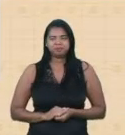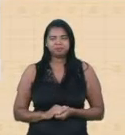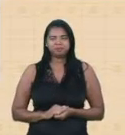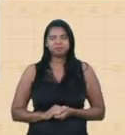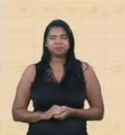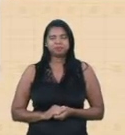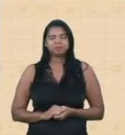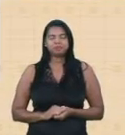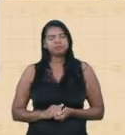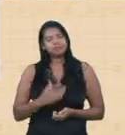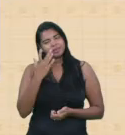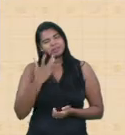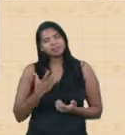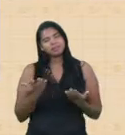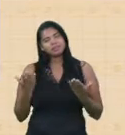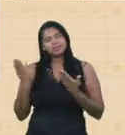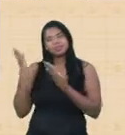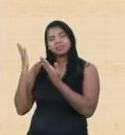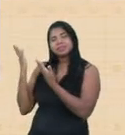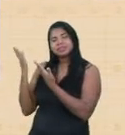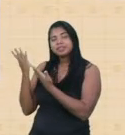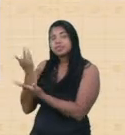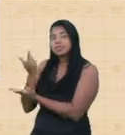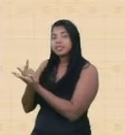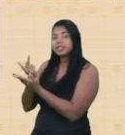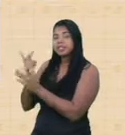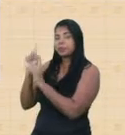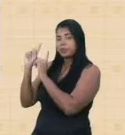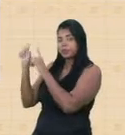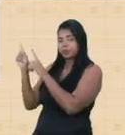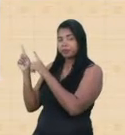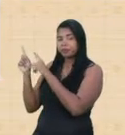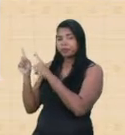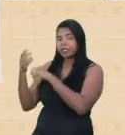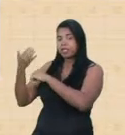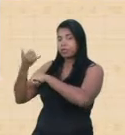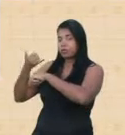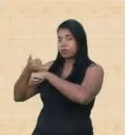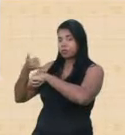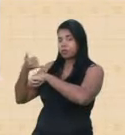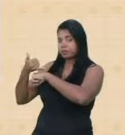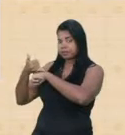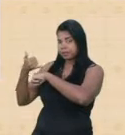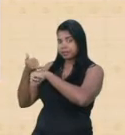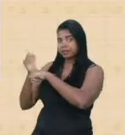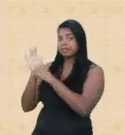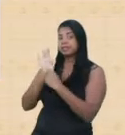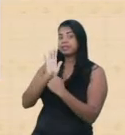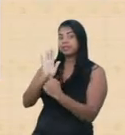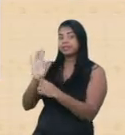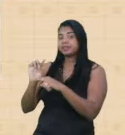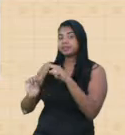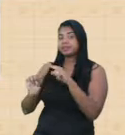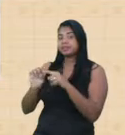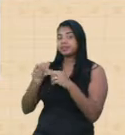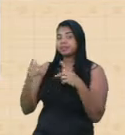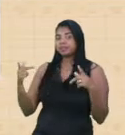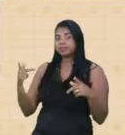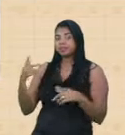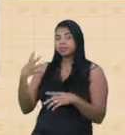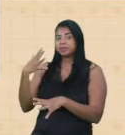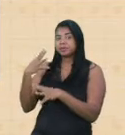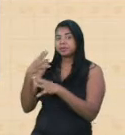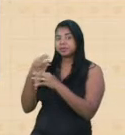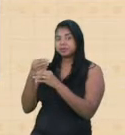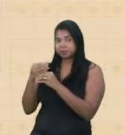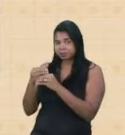fala sério, Mequetrefe. O que acontece é que os metais, eles apresentam materiais na sua constituição que nós vamos